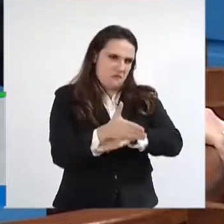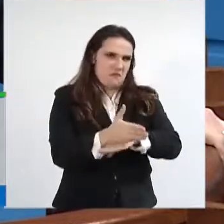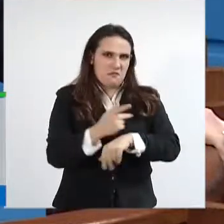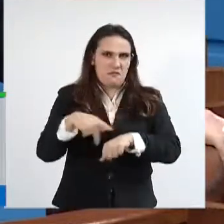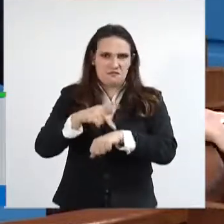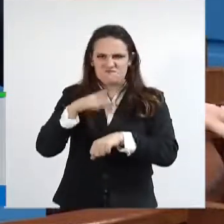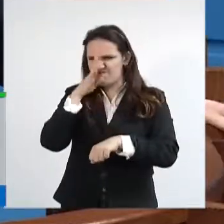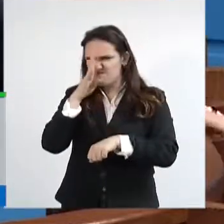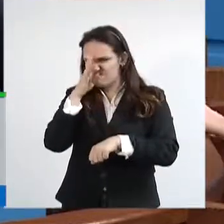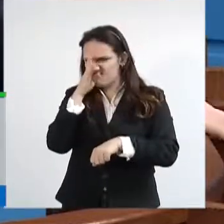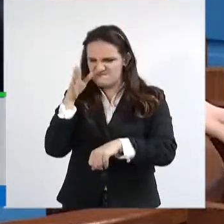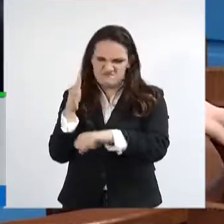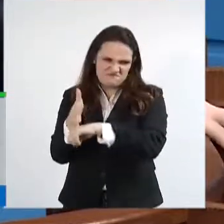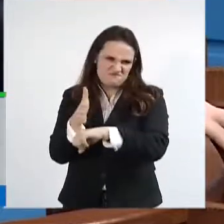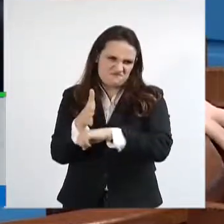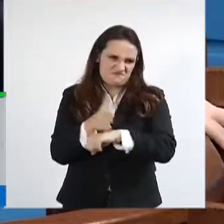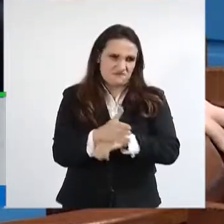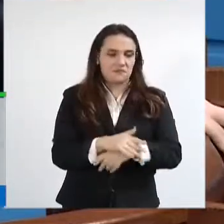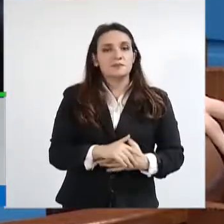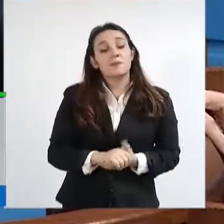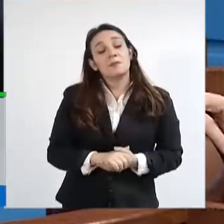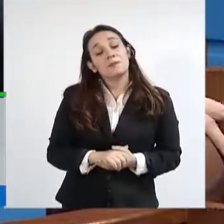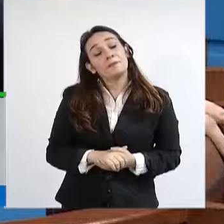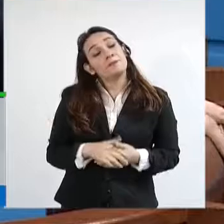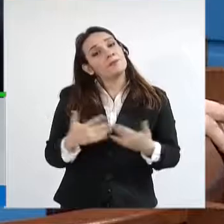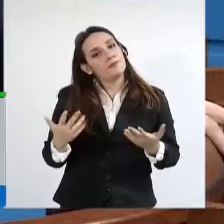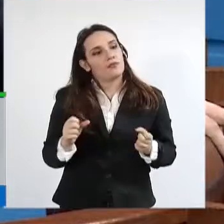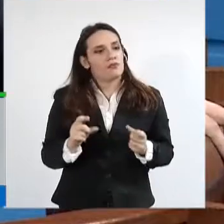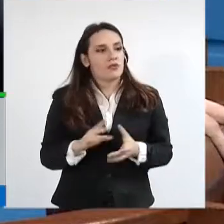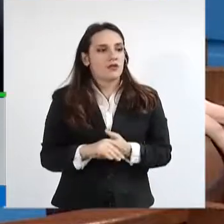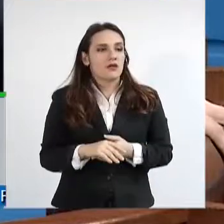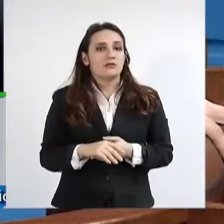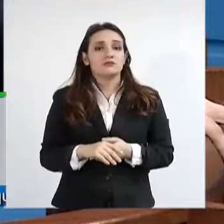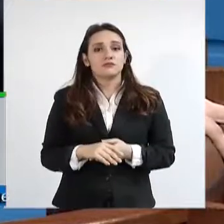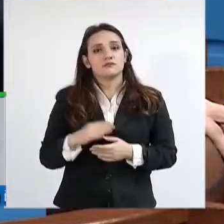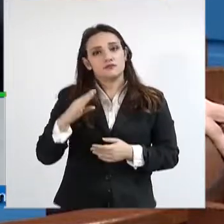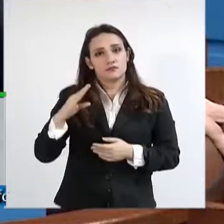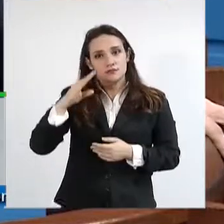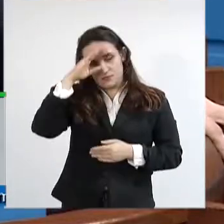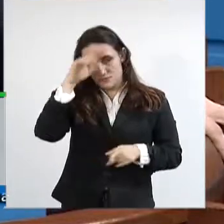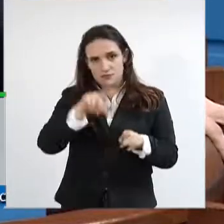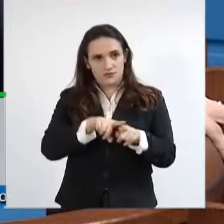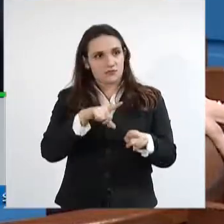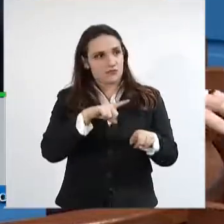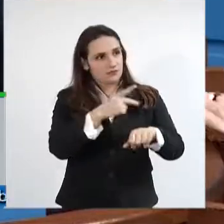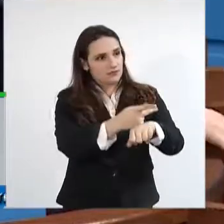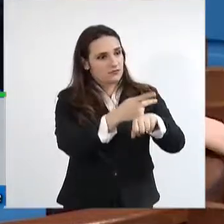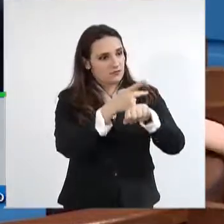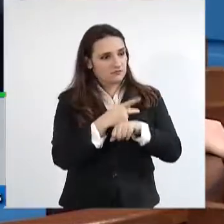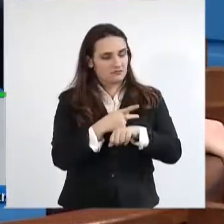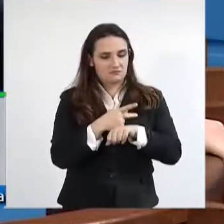atacar outros países. E foi receber um prêmio de